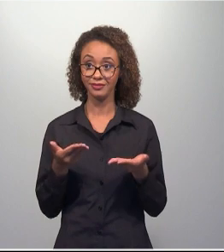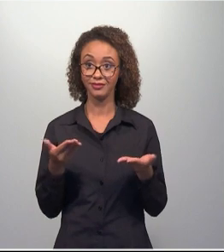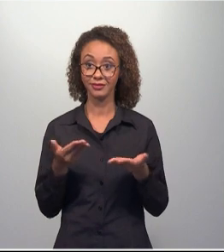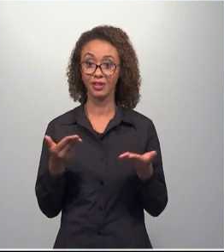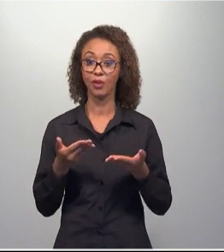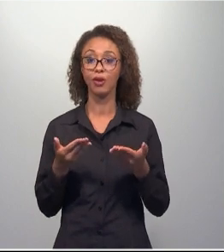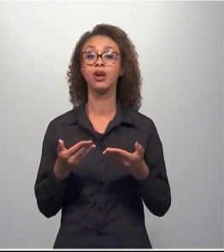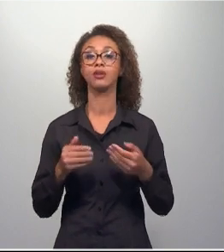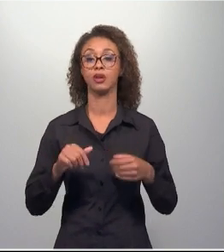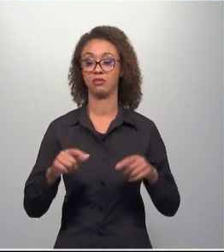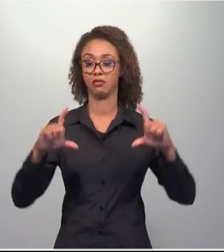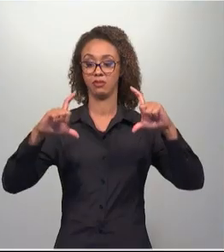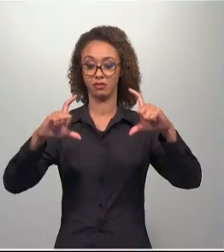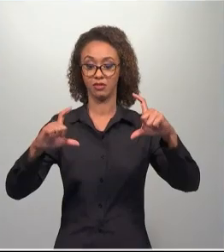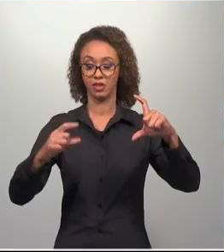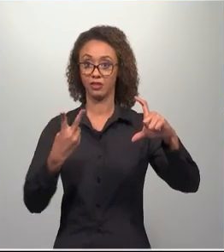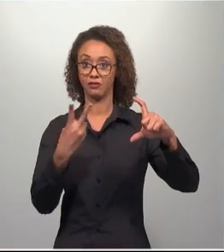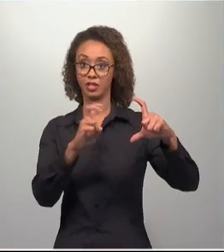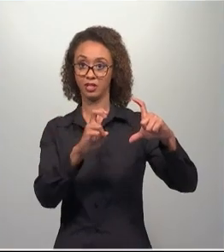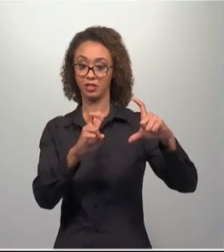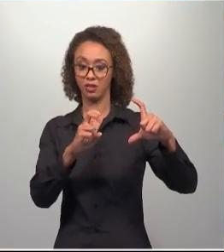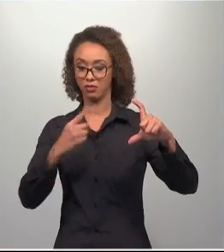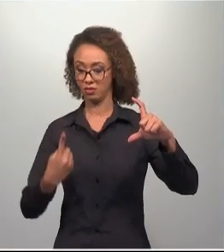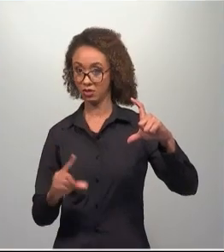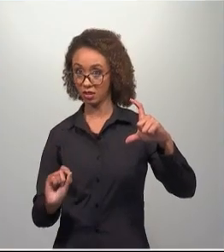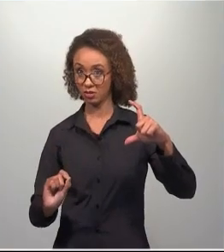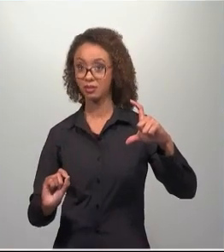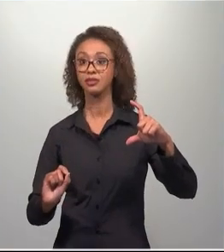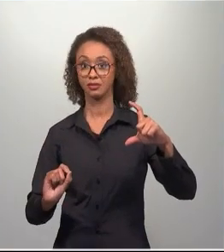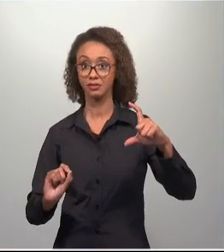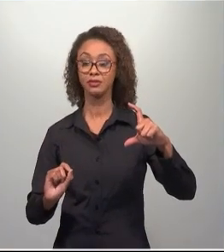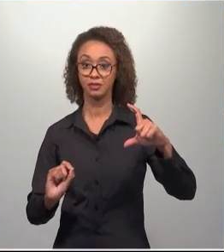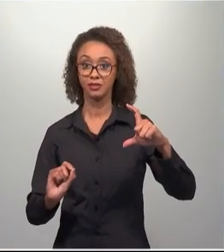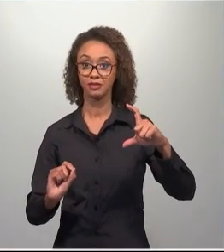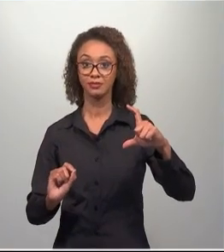10 assim que eu faço conversão